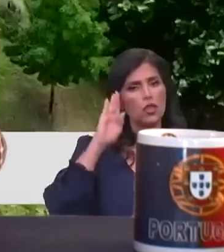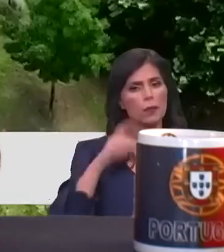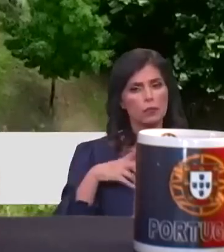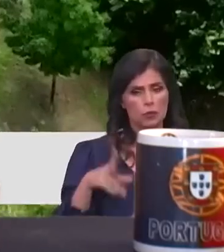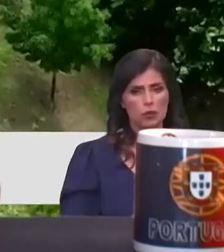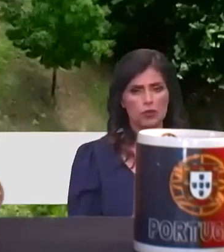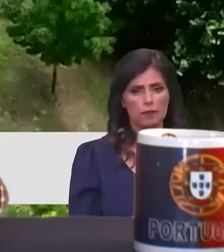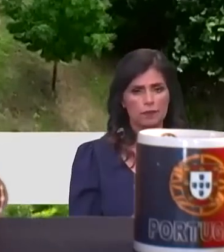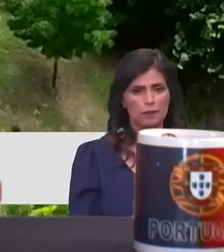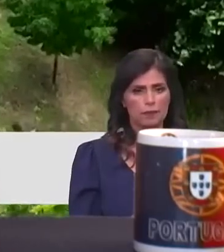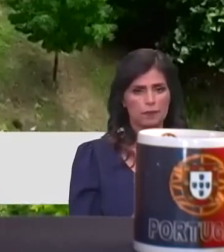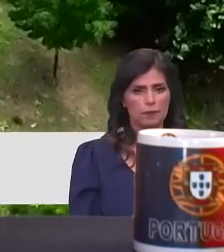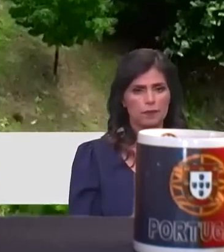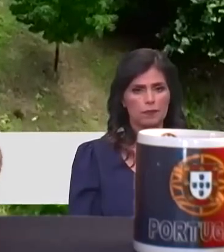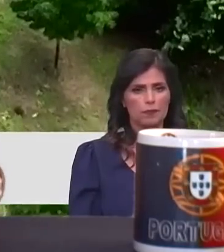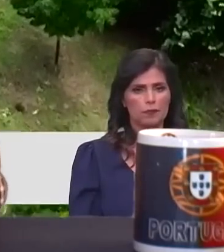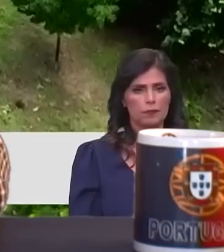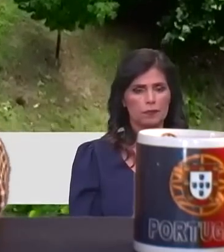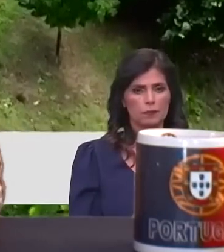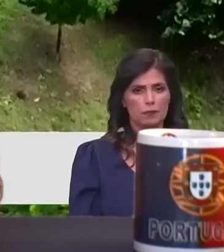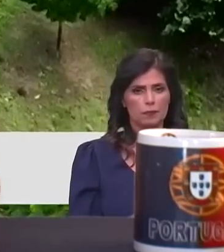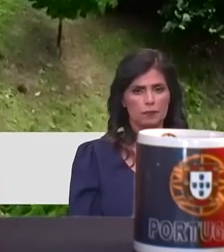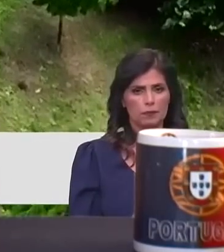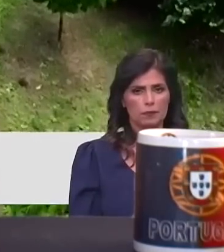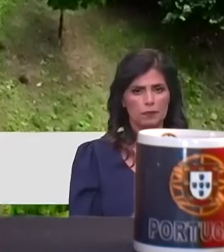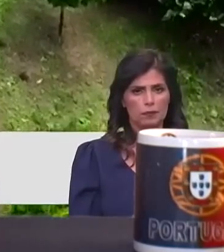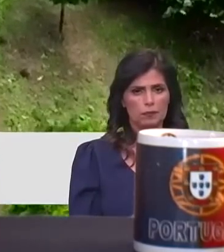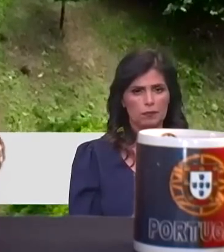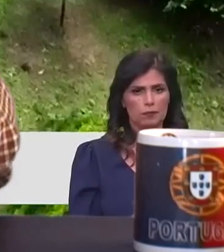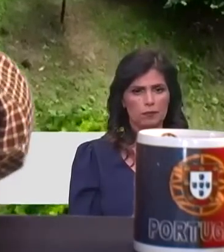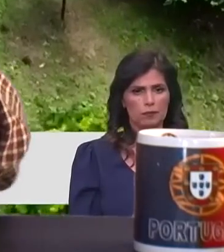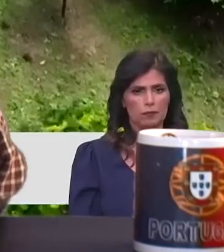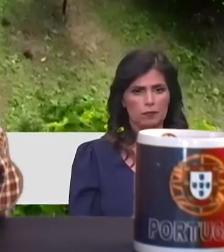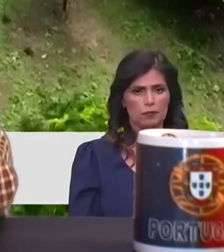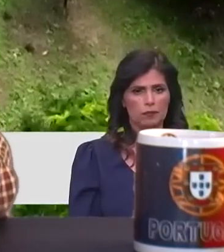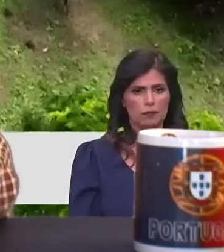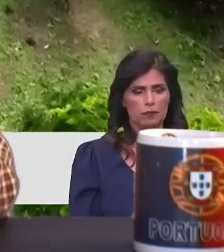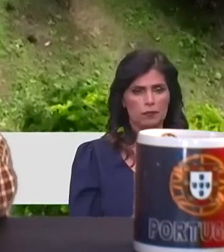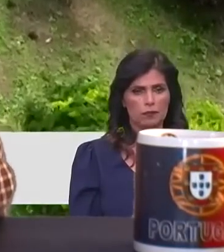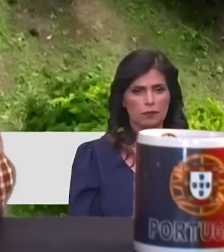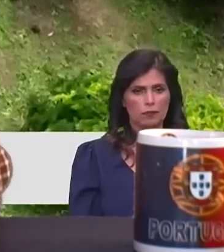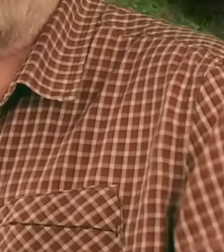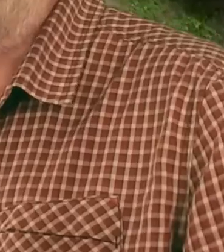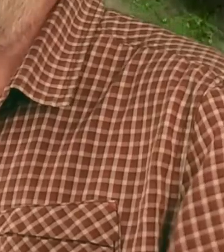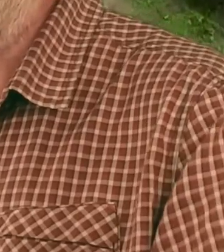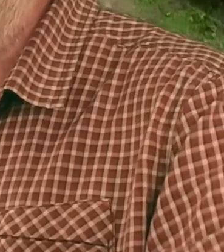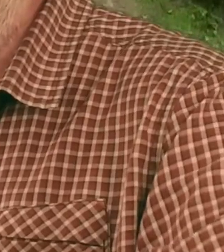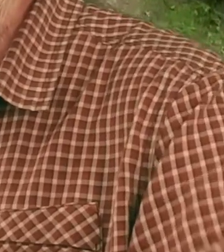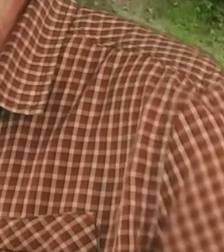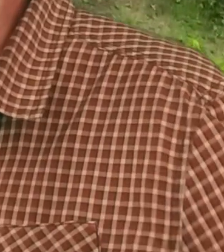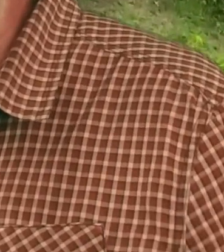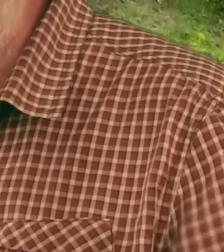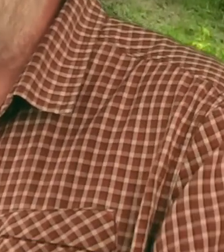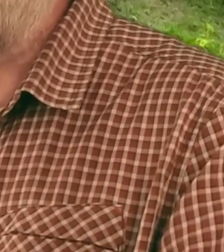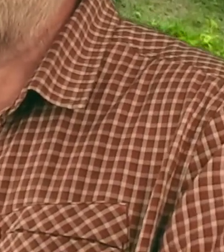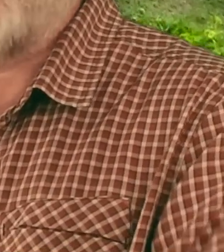qualificável o discurso do outro idoso apresentar a república que é tão qualificável como o primeiro porque completamente